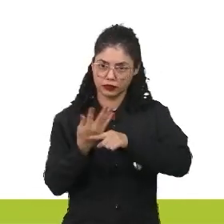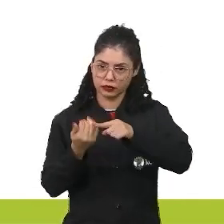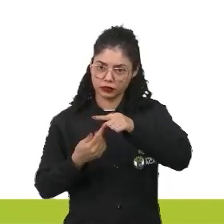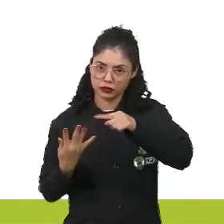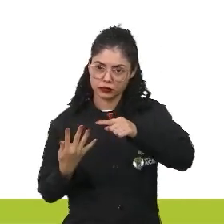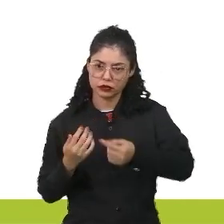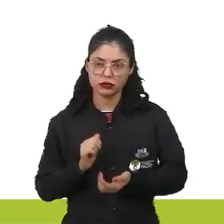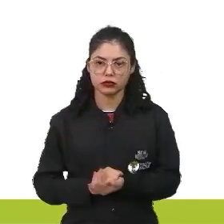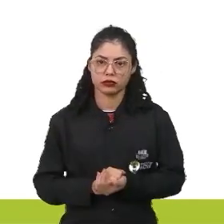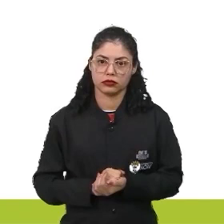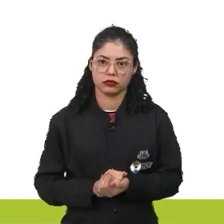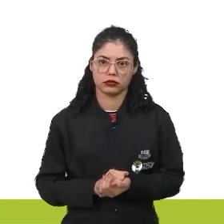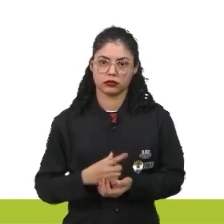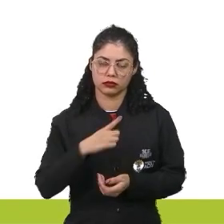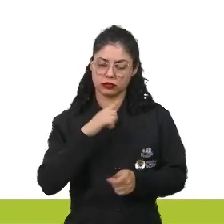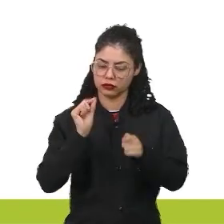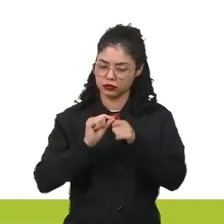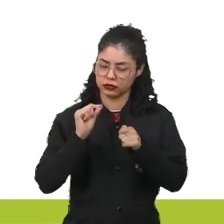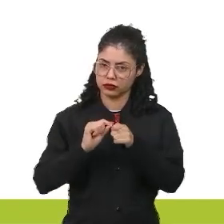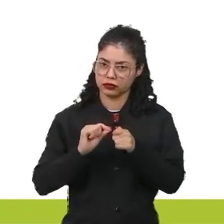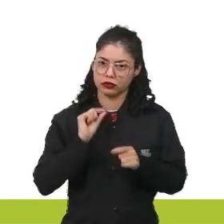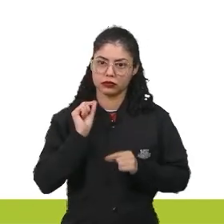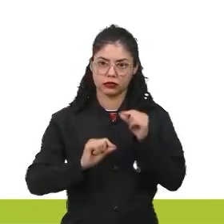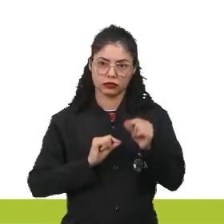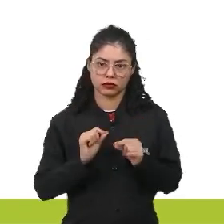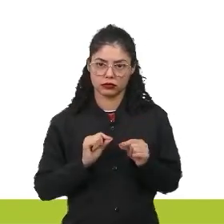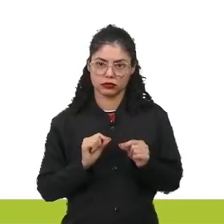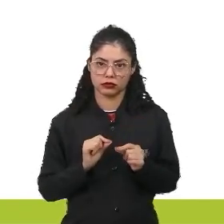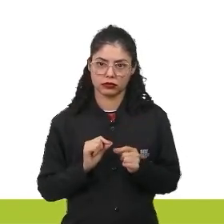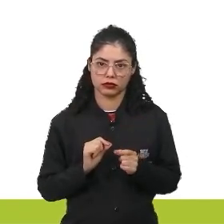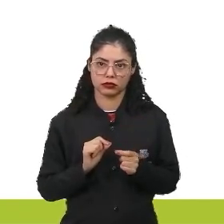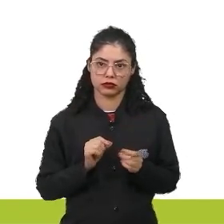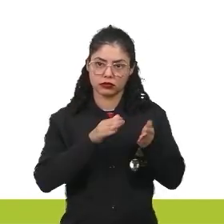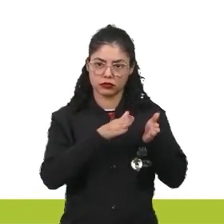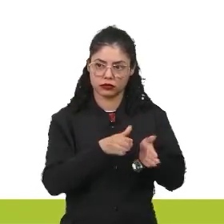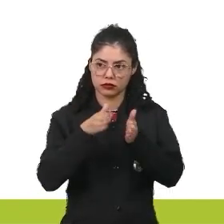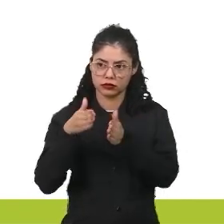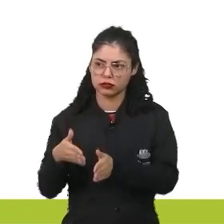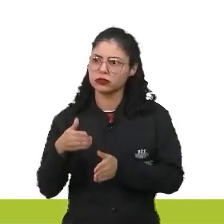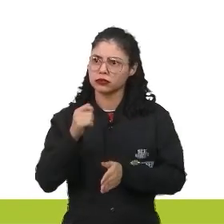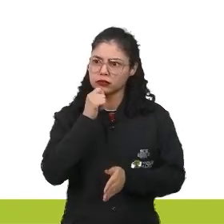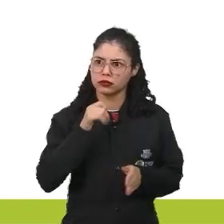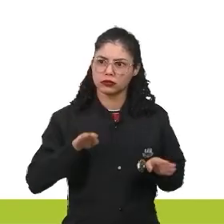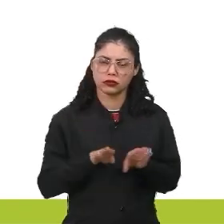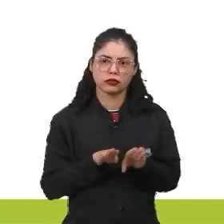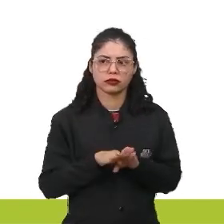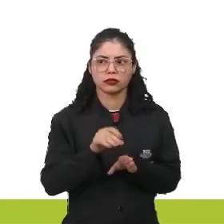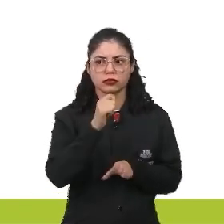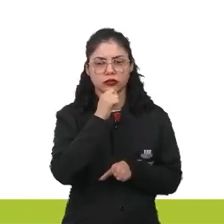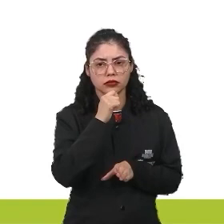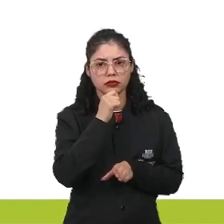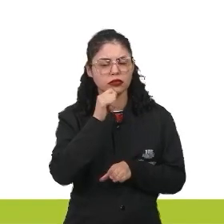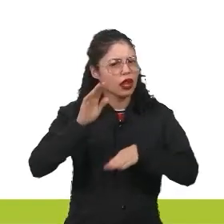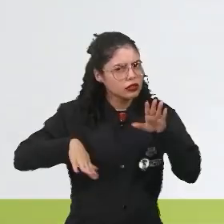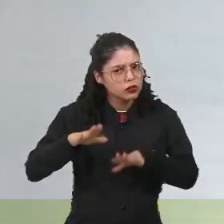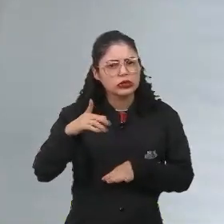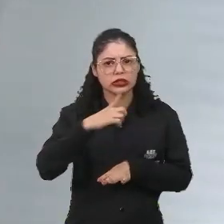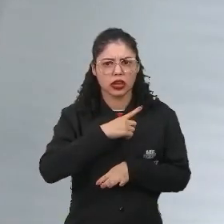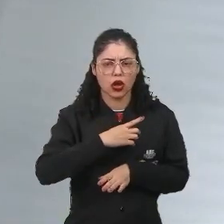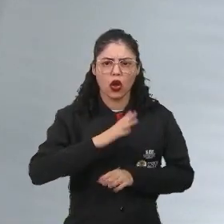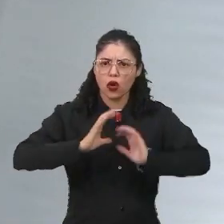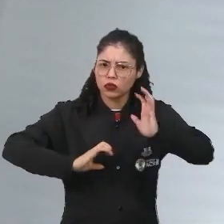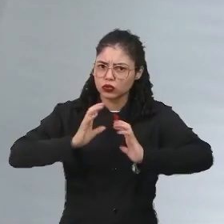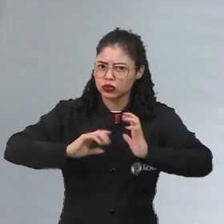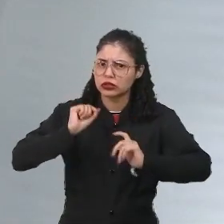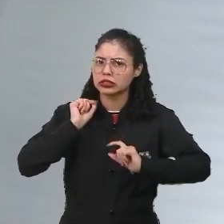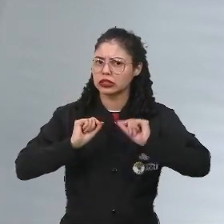fracionada, está fazendo uma menção aí por partes. Dissolução fracionada, muitas das vezes, é confundido com a